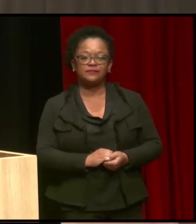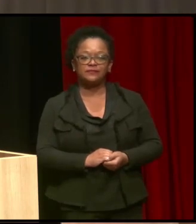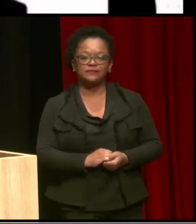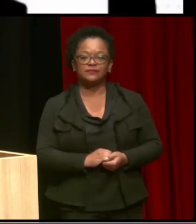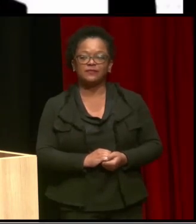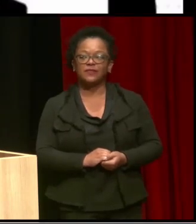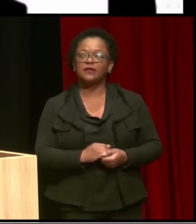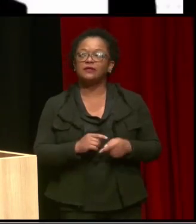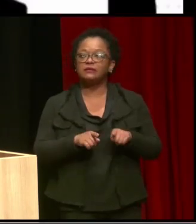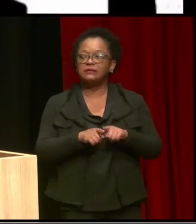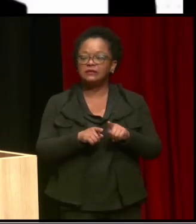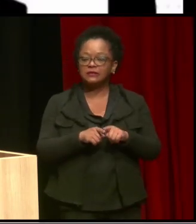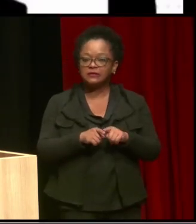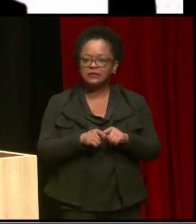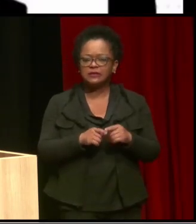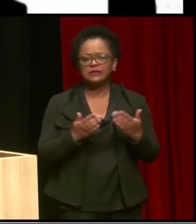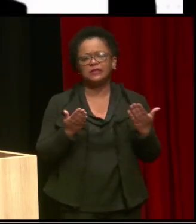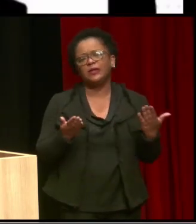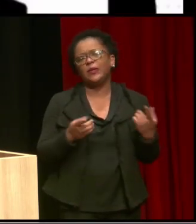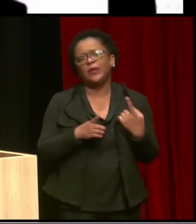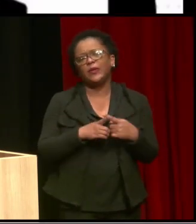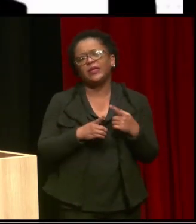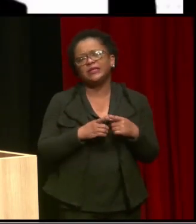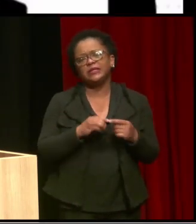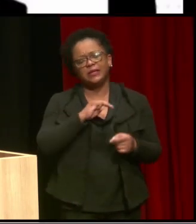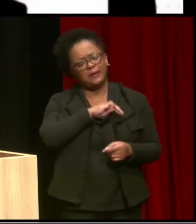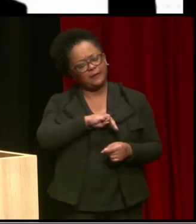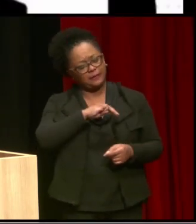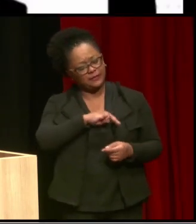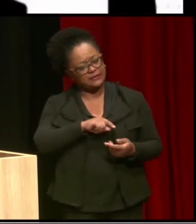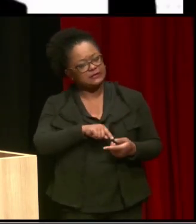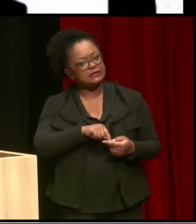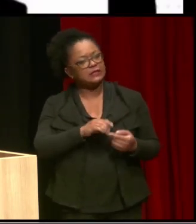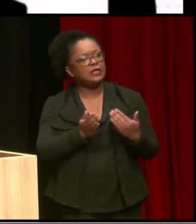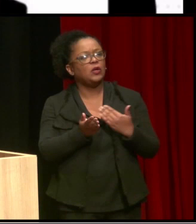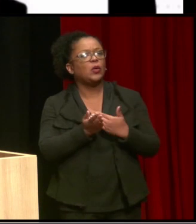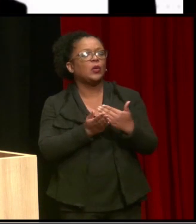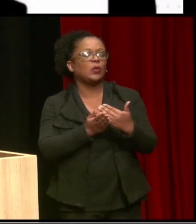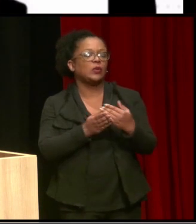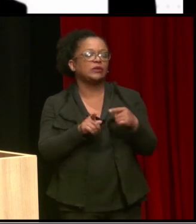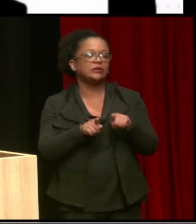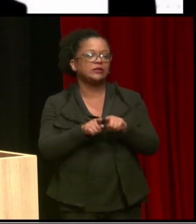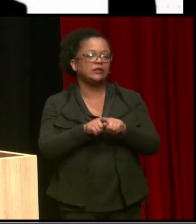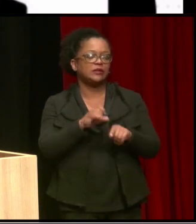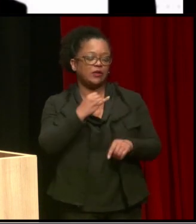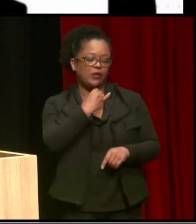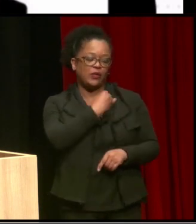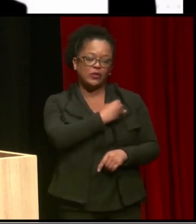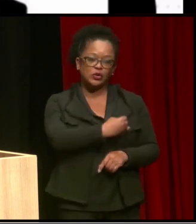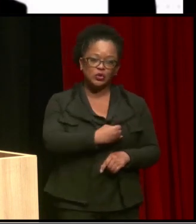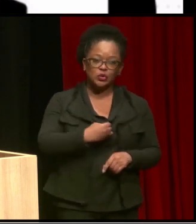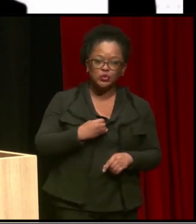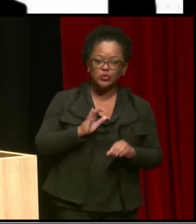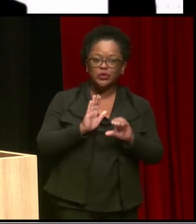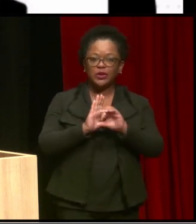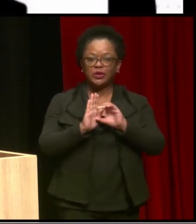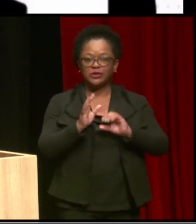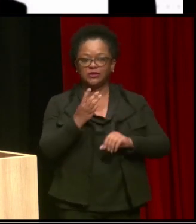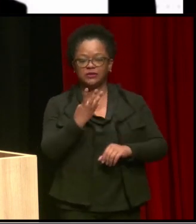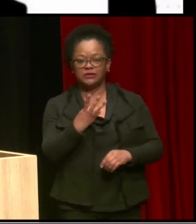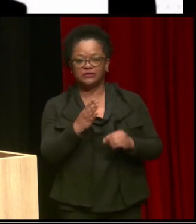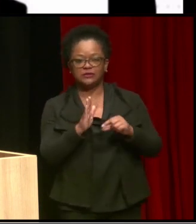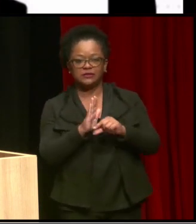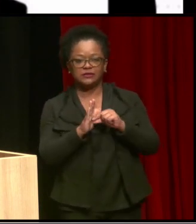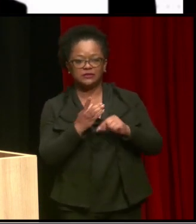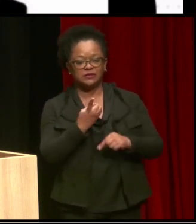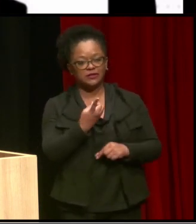faz missão, ou prega o evangelho, todo mundo conhece João 3,16, Deus amou o mundo, de novo é a mesma história, Deus ama o mundo